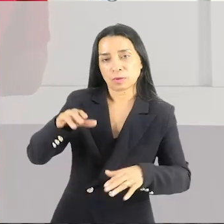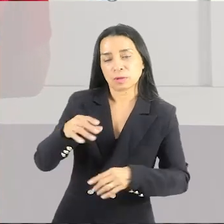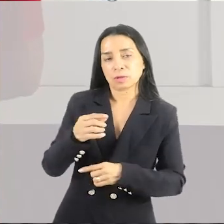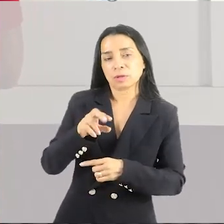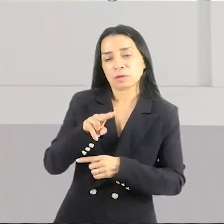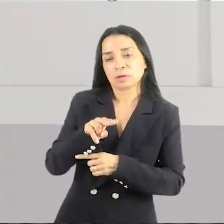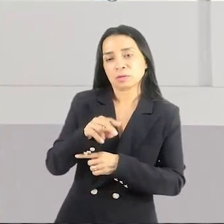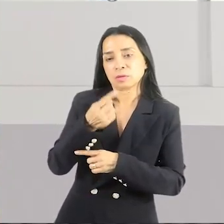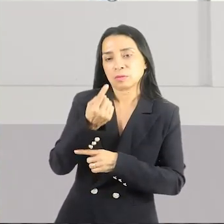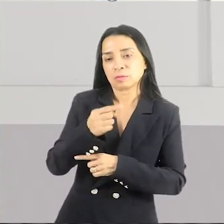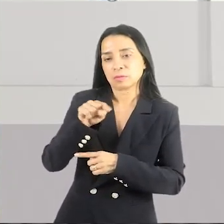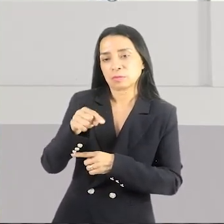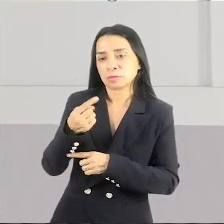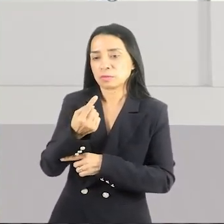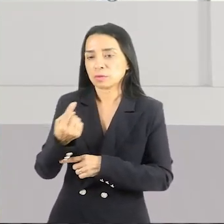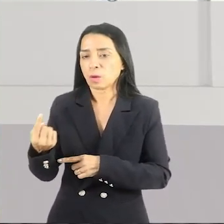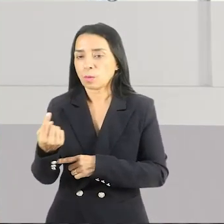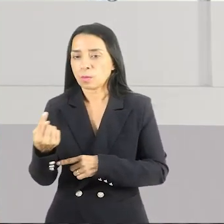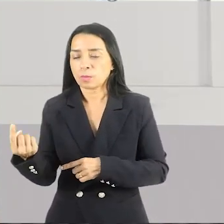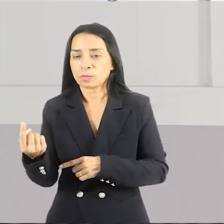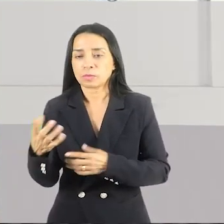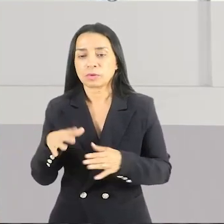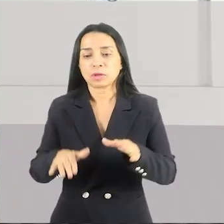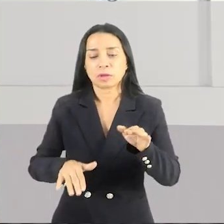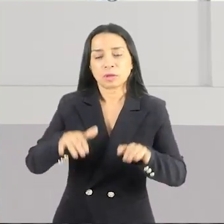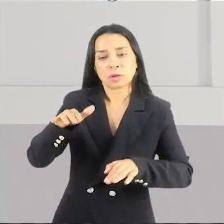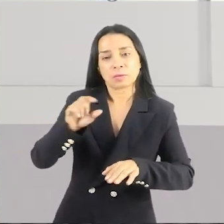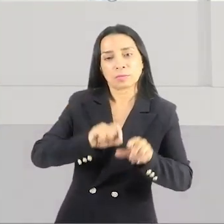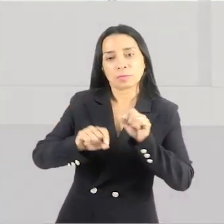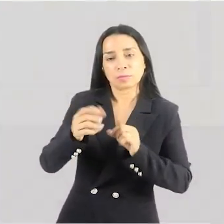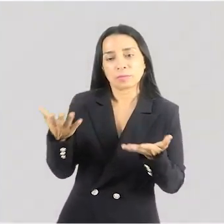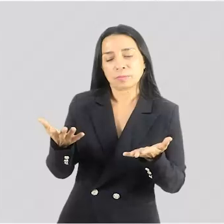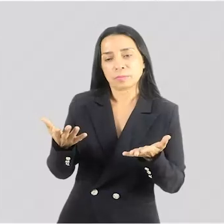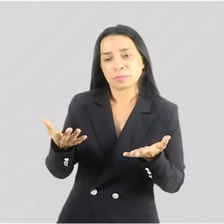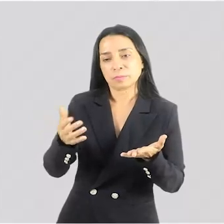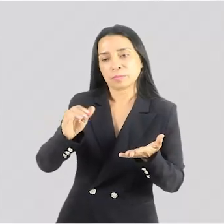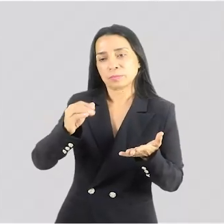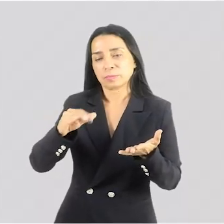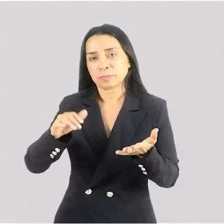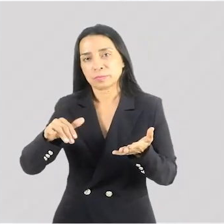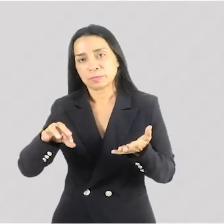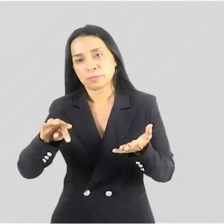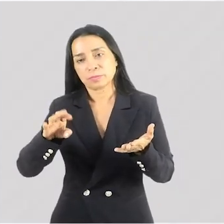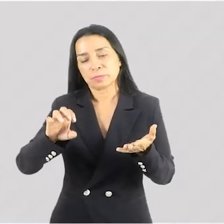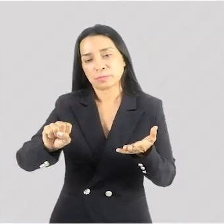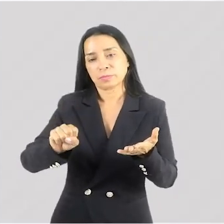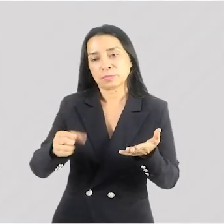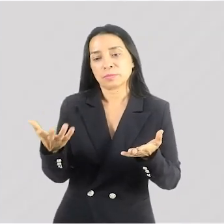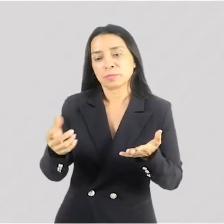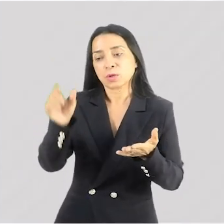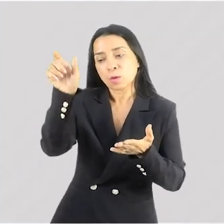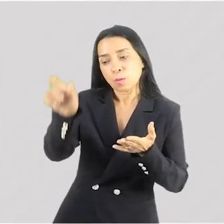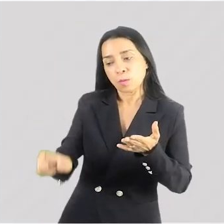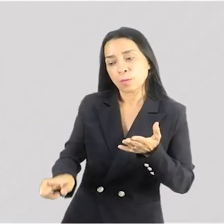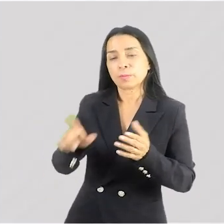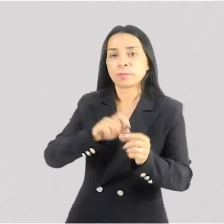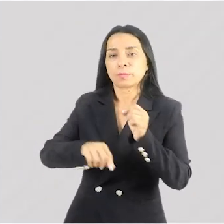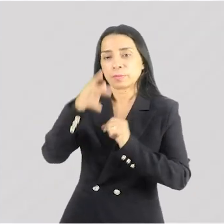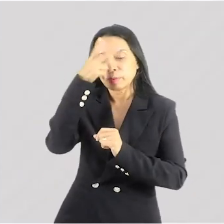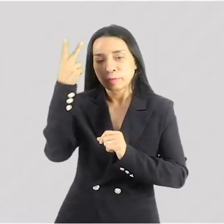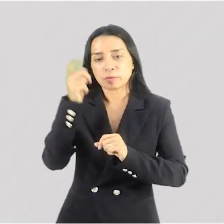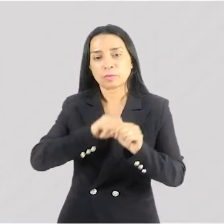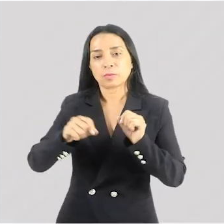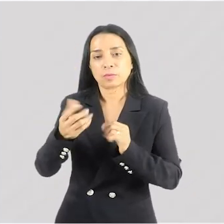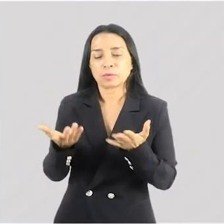Certo? Então, essa aqui é a média de acidentes por trabalhador nessa